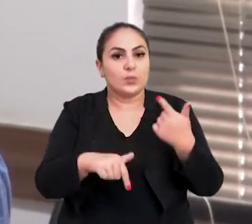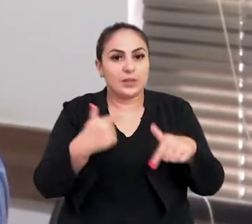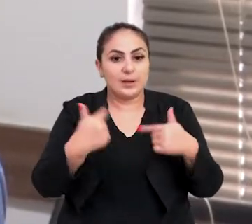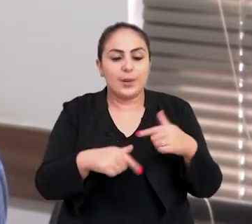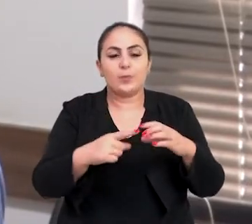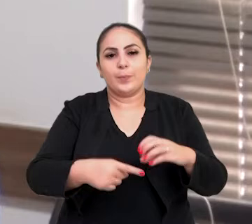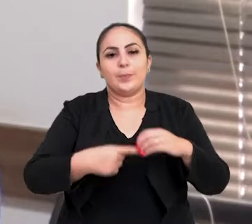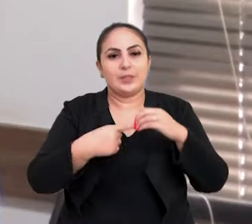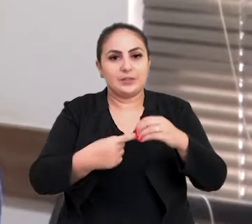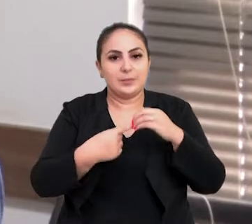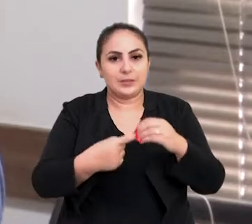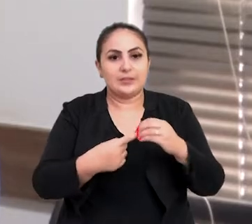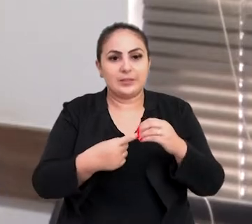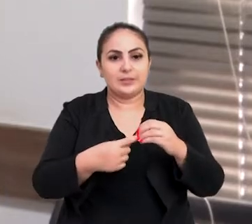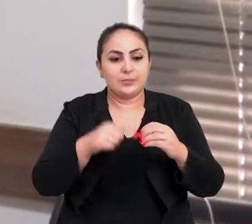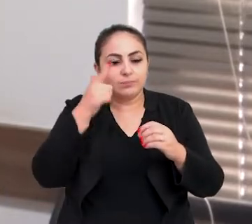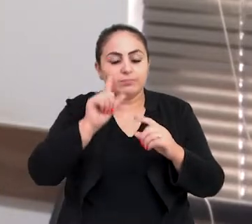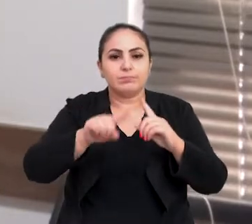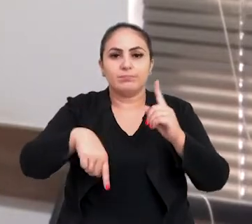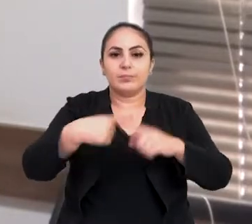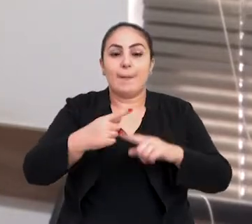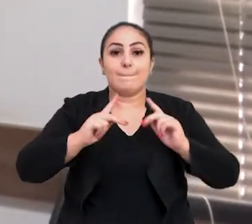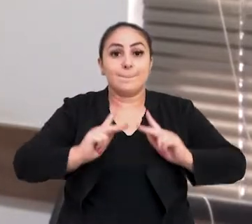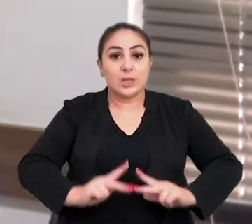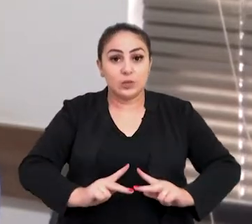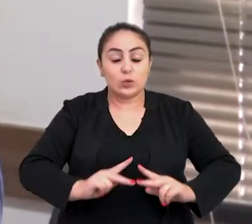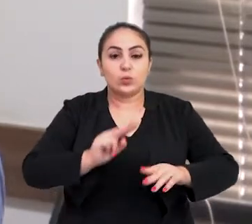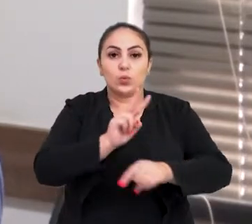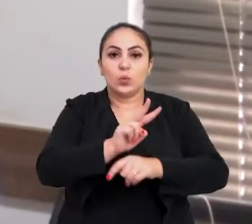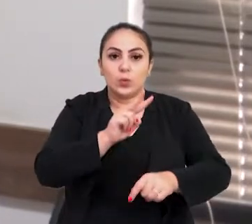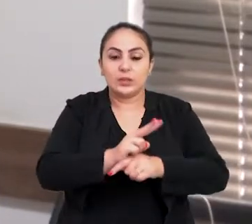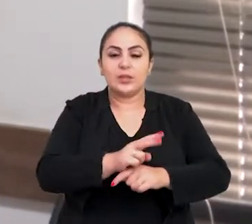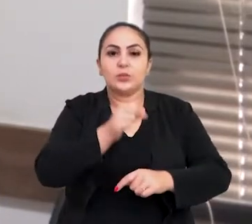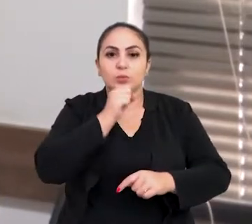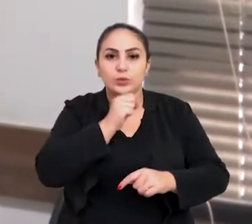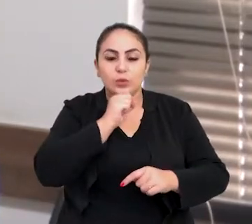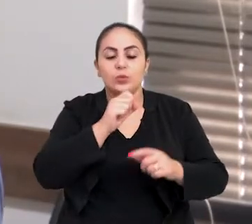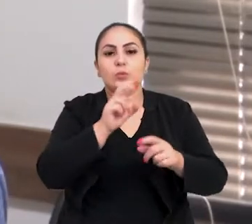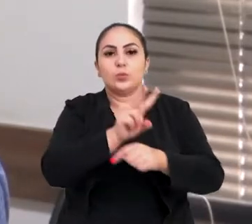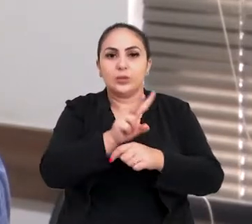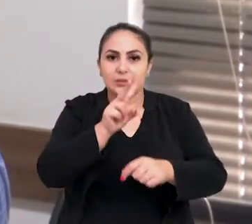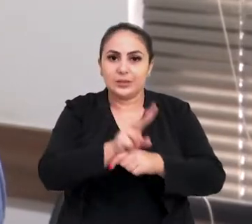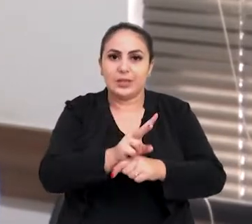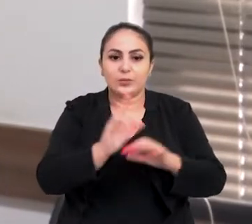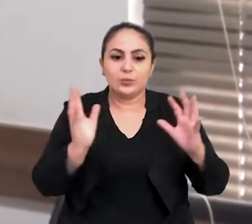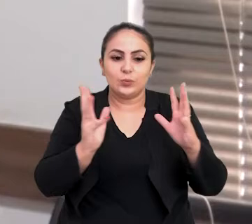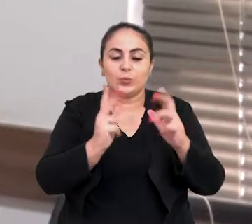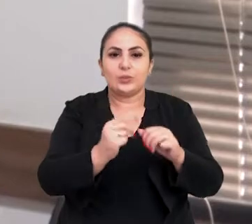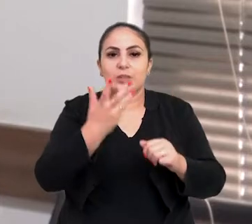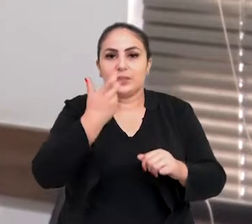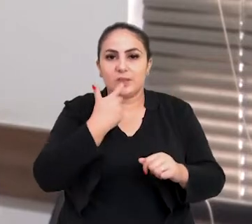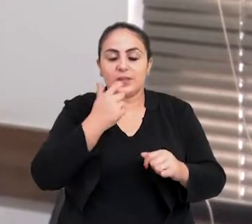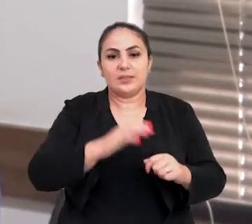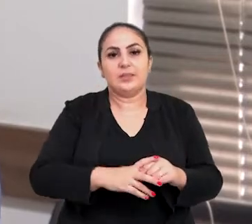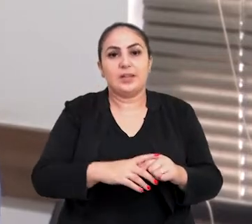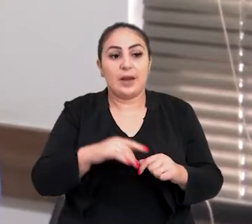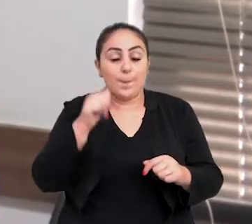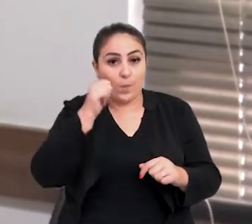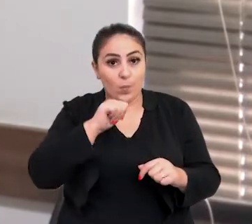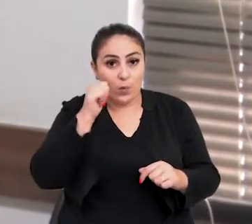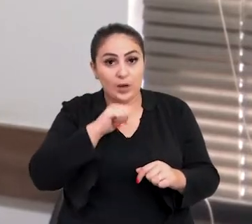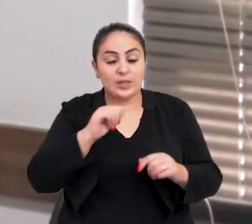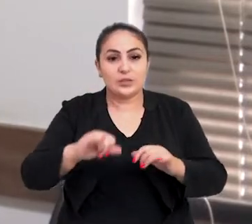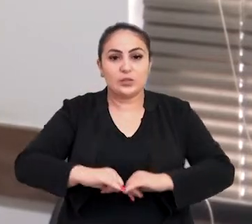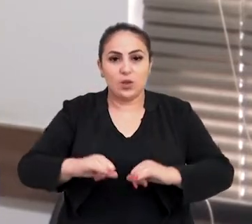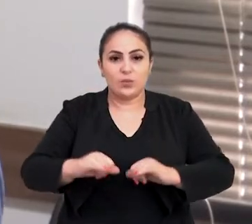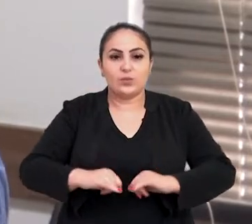um trabalho principalmente na emancipação das pessoas, no cuidado com os idosos, no cuidado com as crianças, com